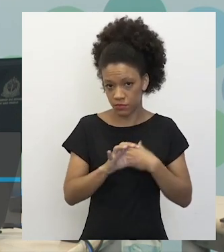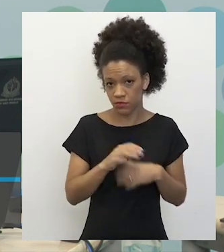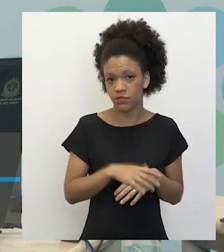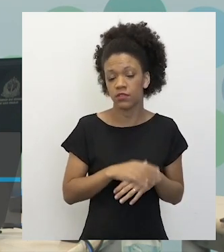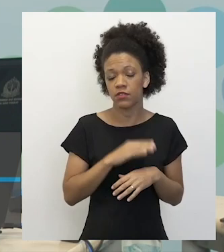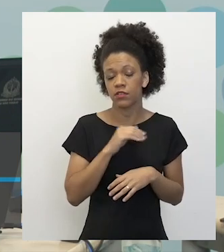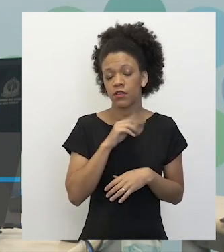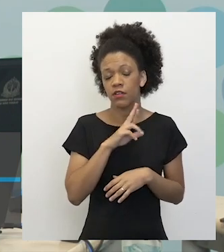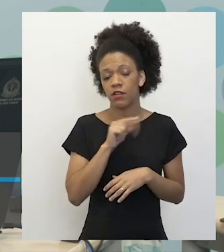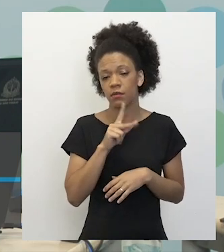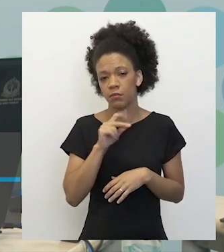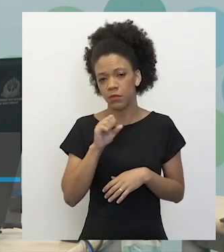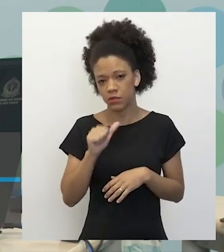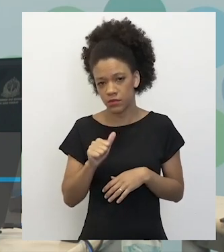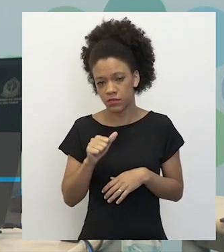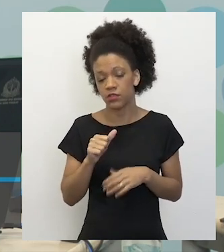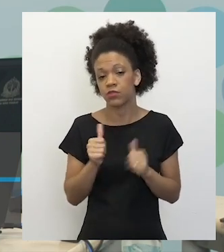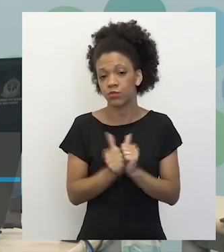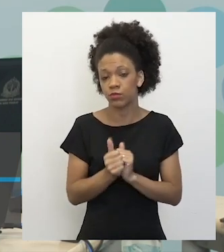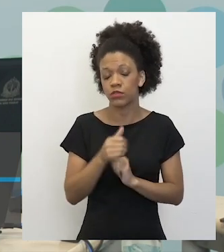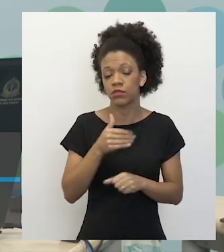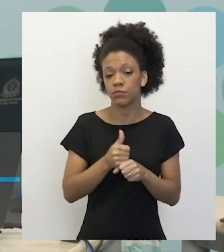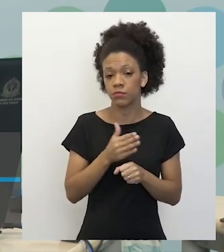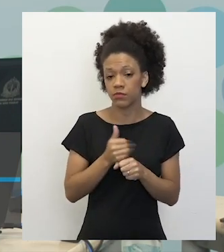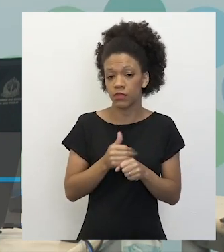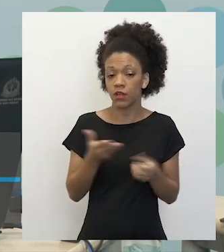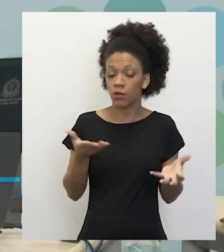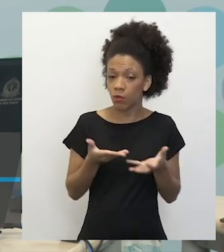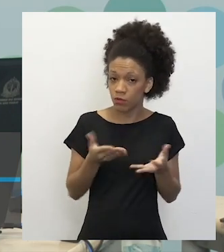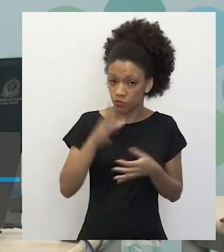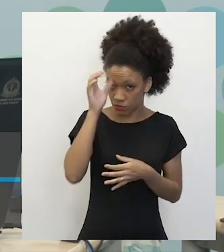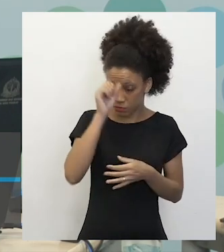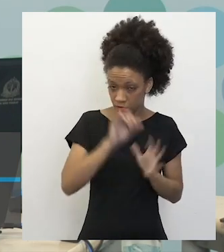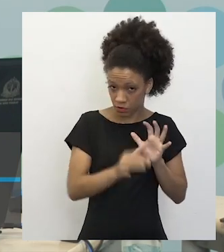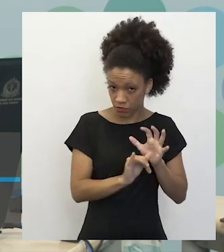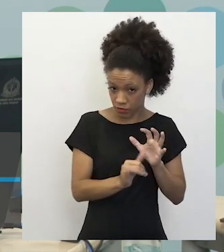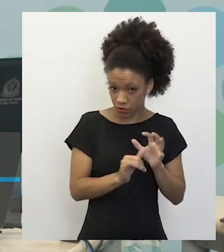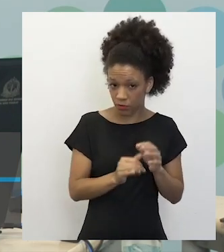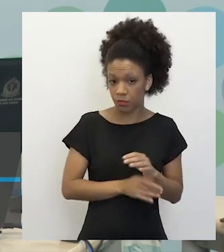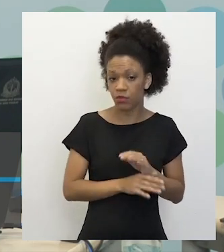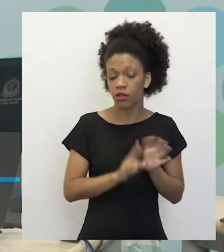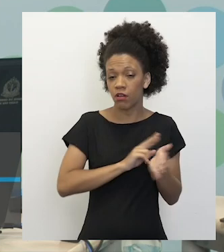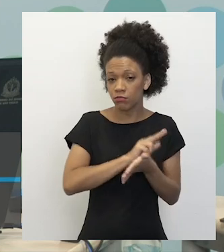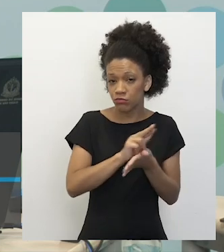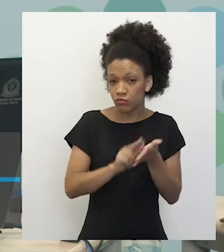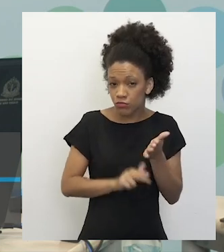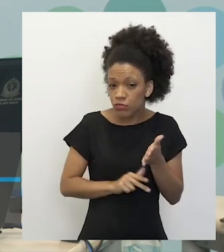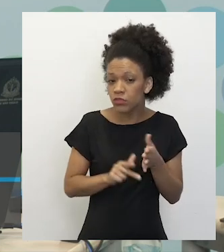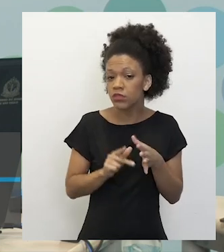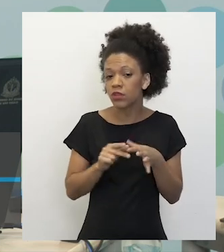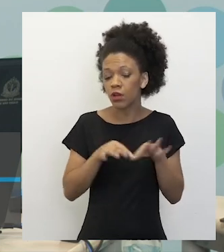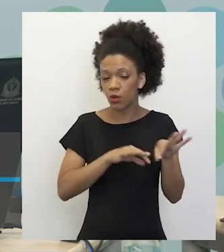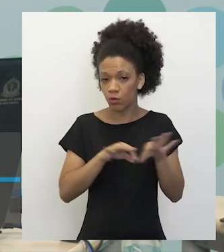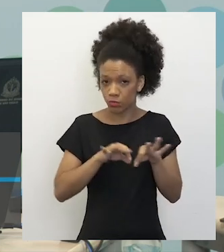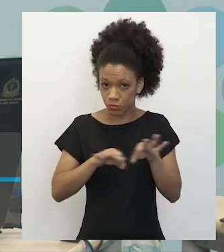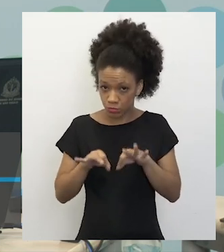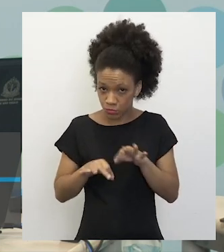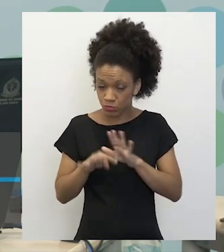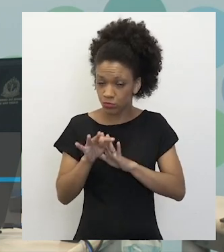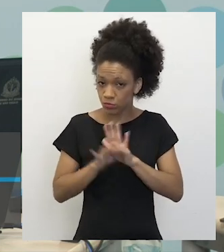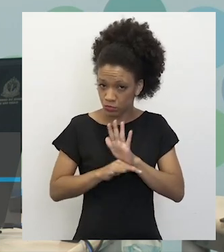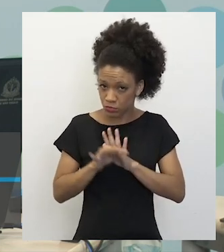vai ficar ótimo, tá? Hoje nós aprendemos sobre fábula, as características, a composição do gênero